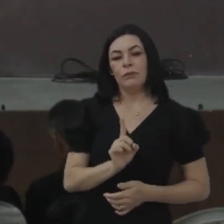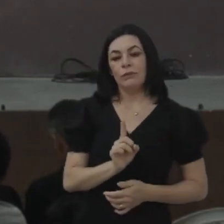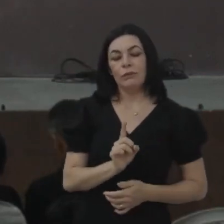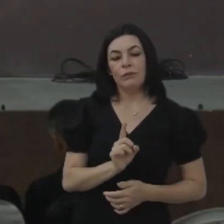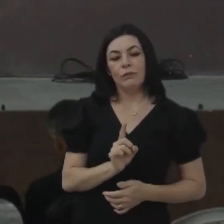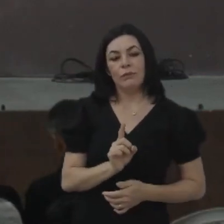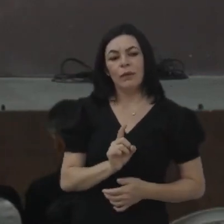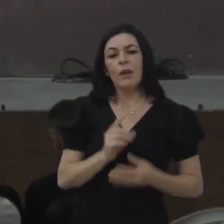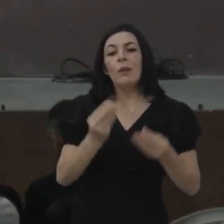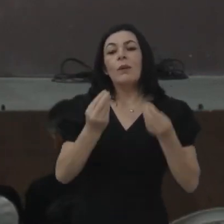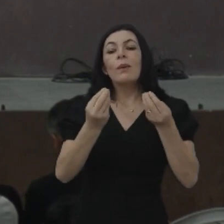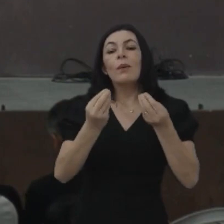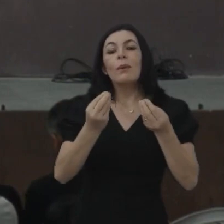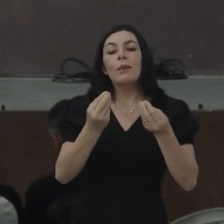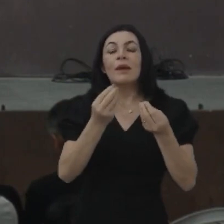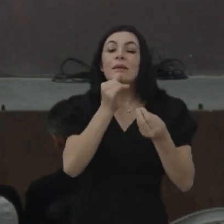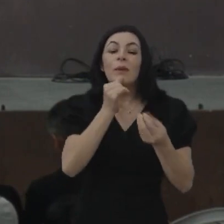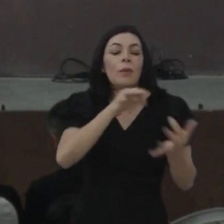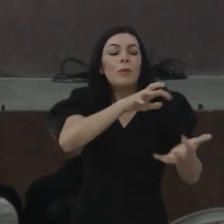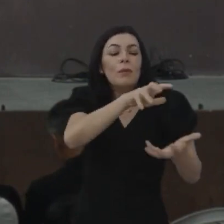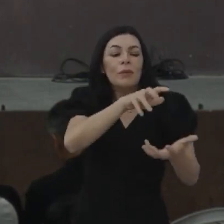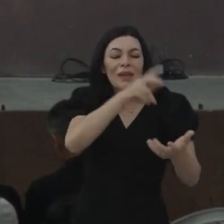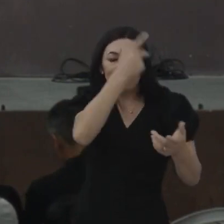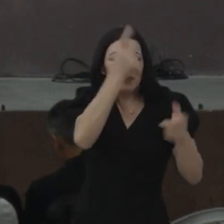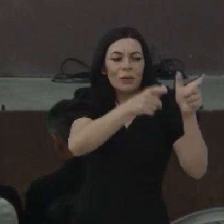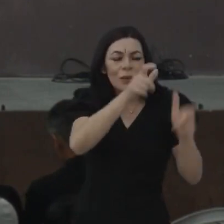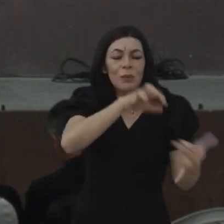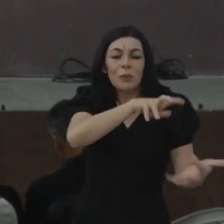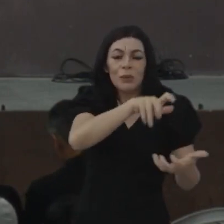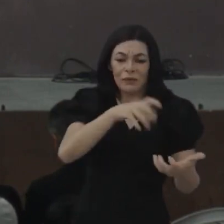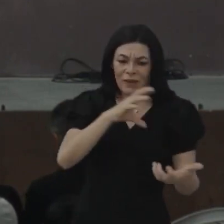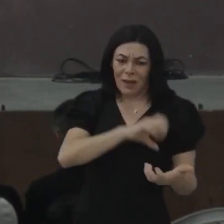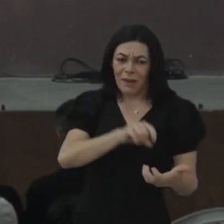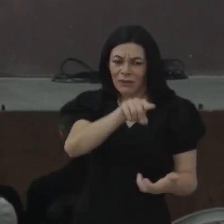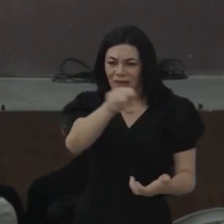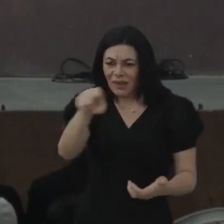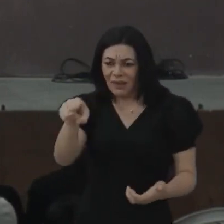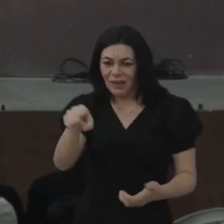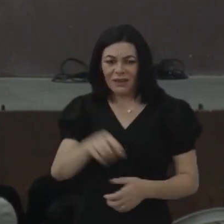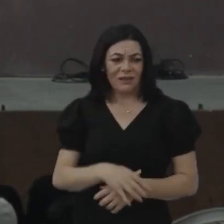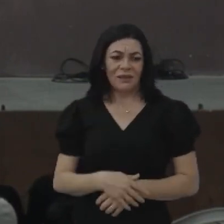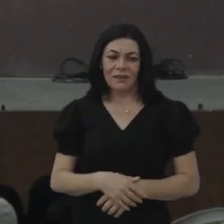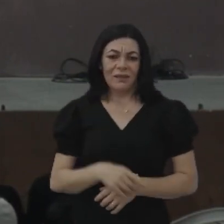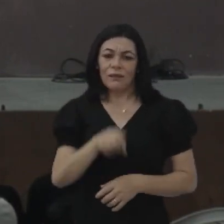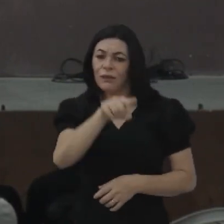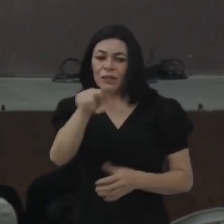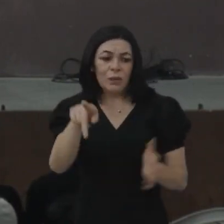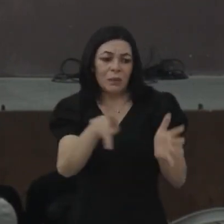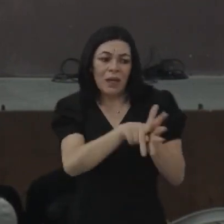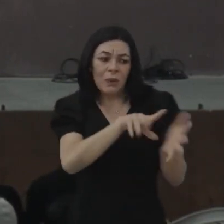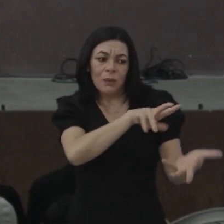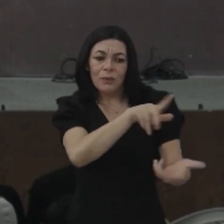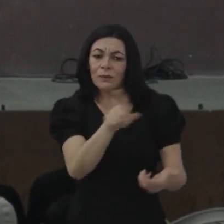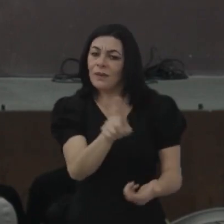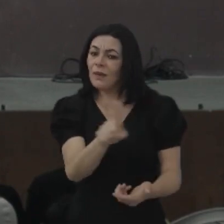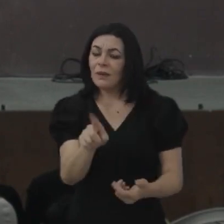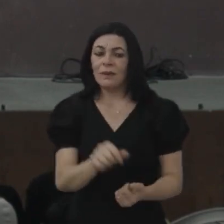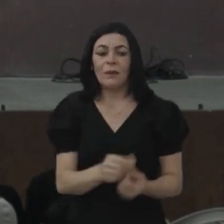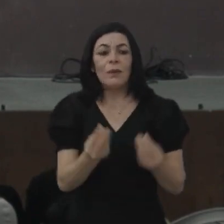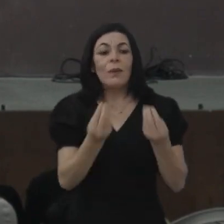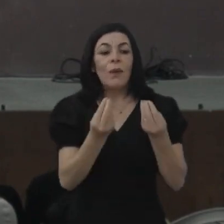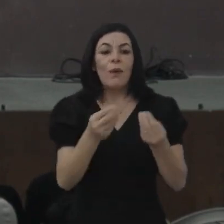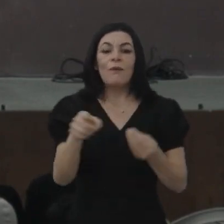Como o mundo vai amar uma coisa que não é dele? Como o mundo vai amar você se você não pertence a esse mundo? Como o mundo vai te